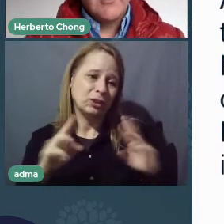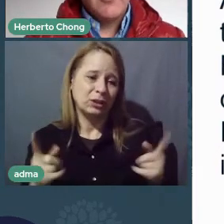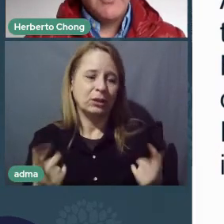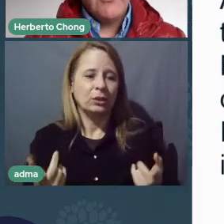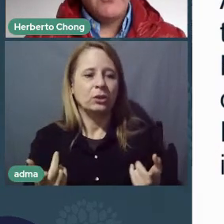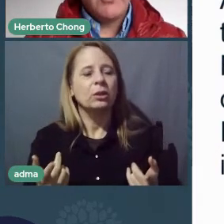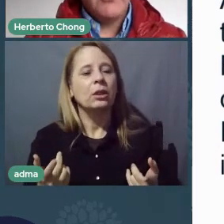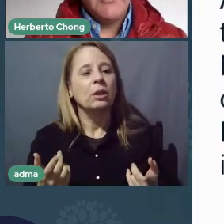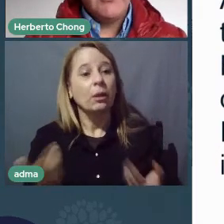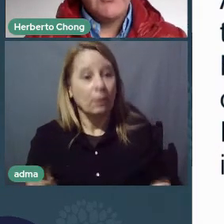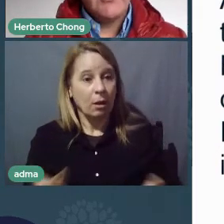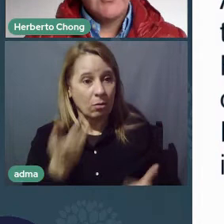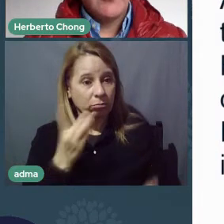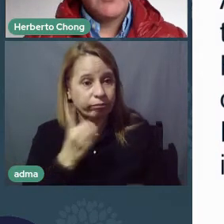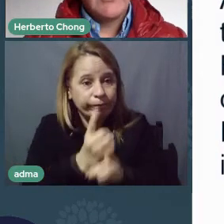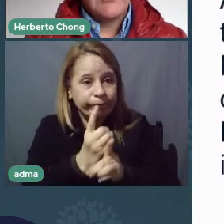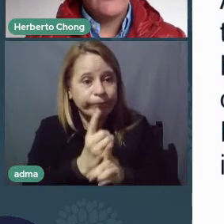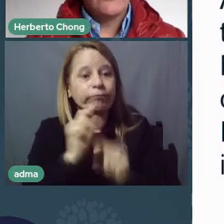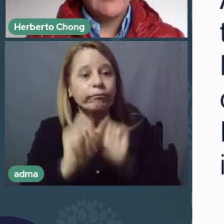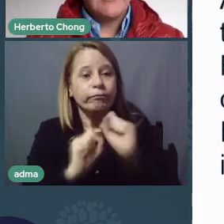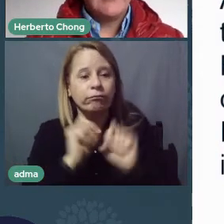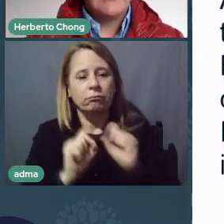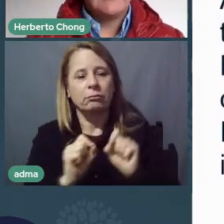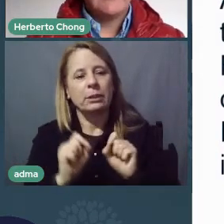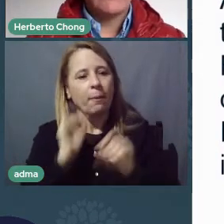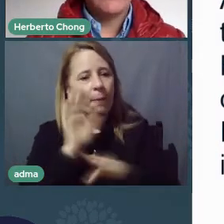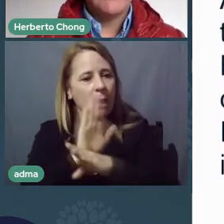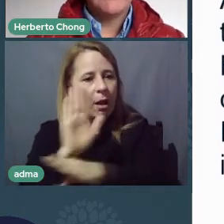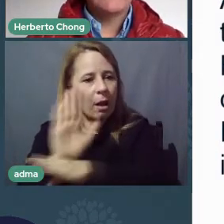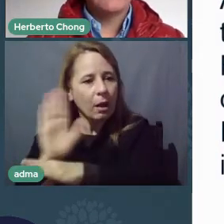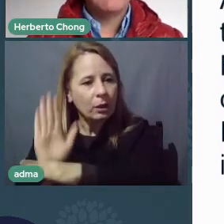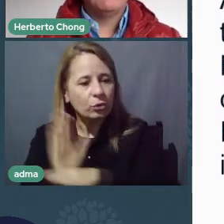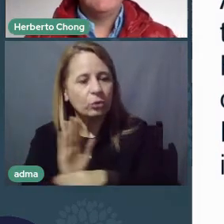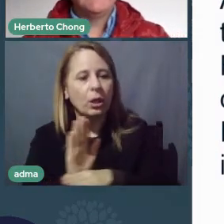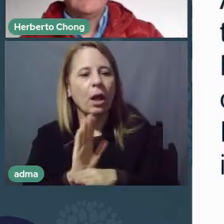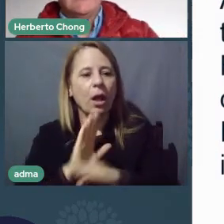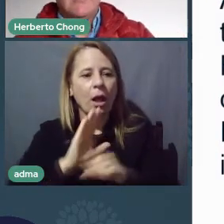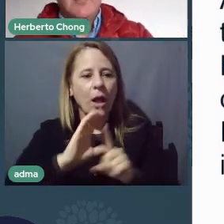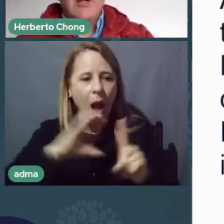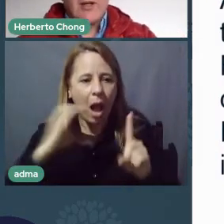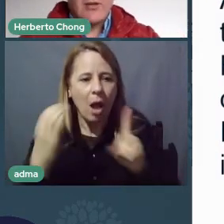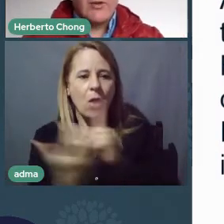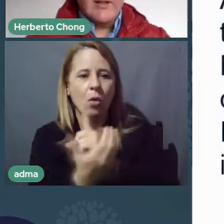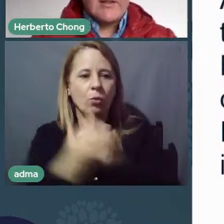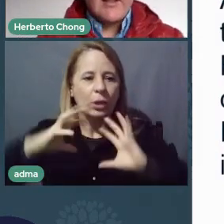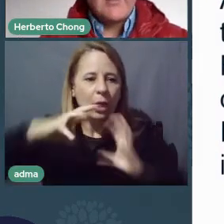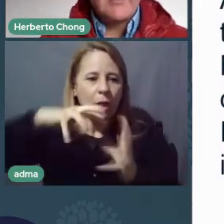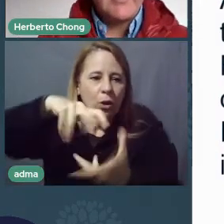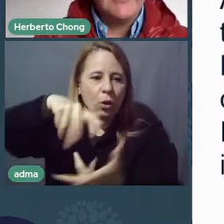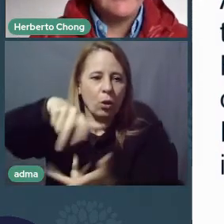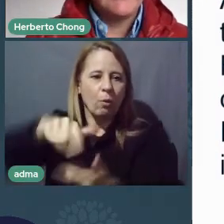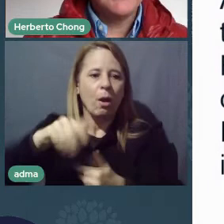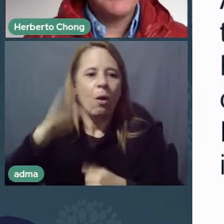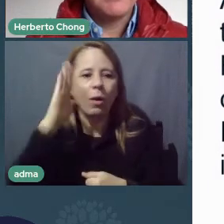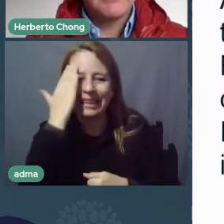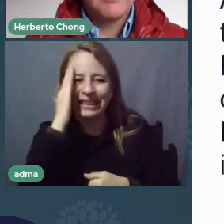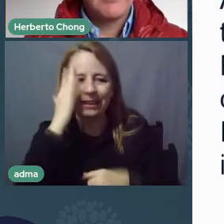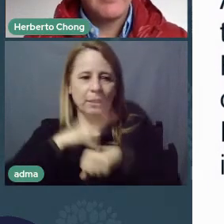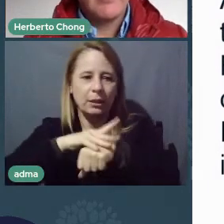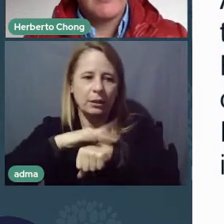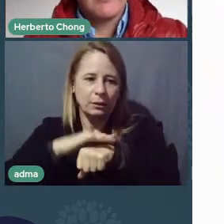futura, principalmente para ajudar a comunidade global a entender melhor a doença. Seguinte.